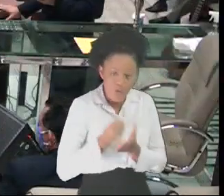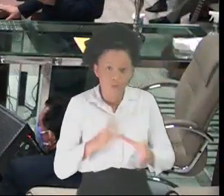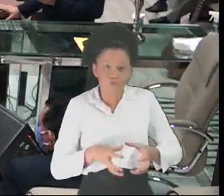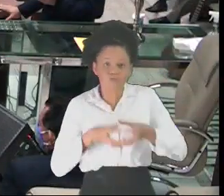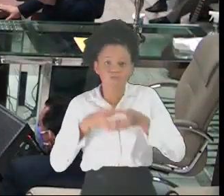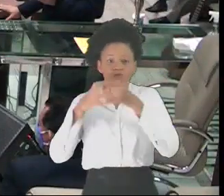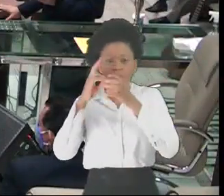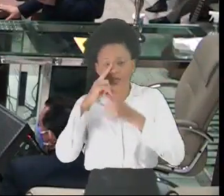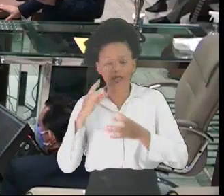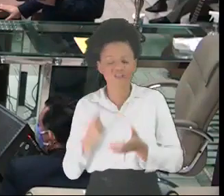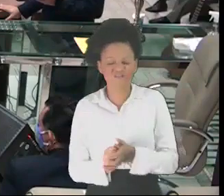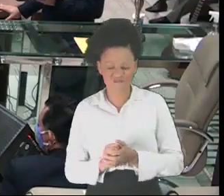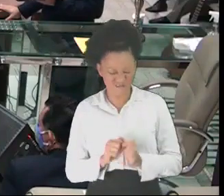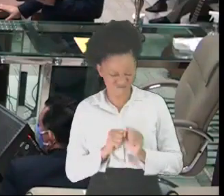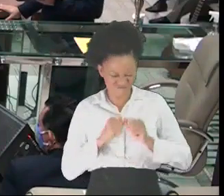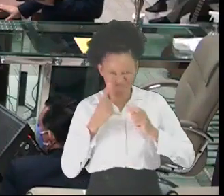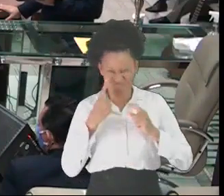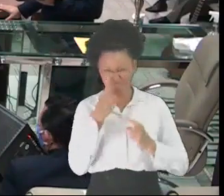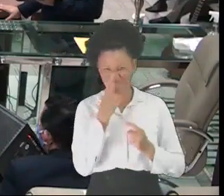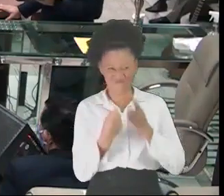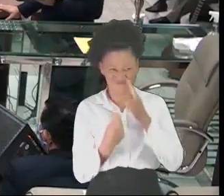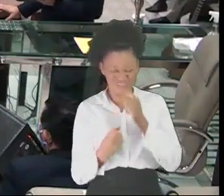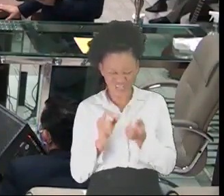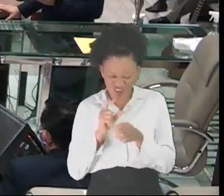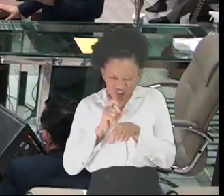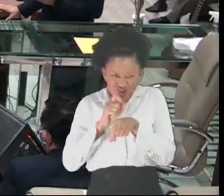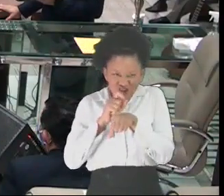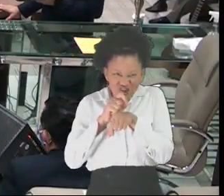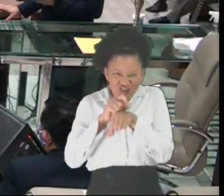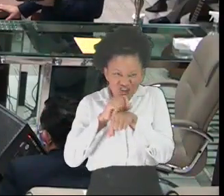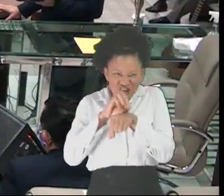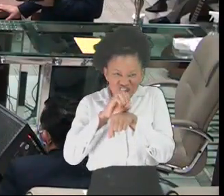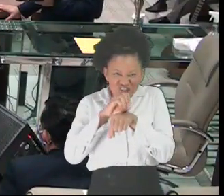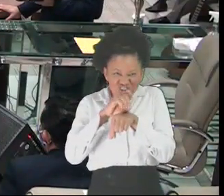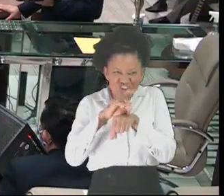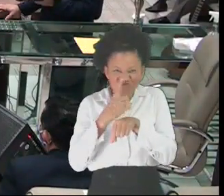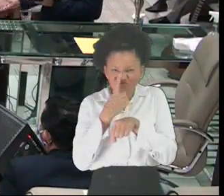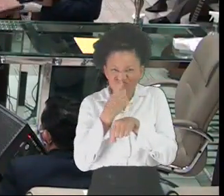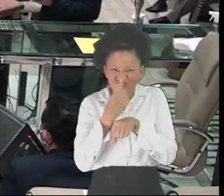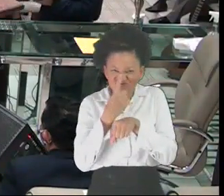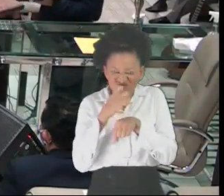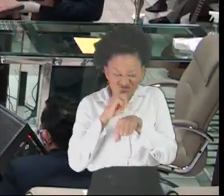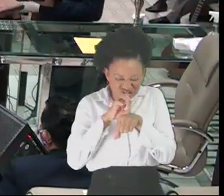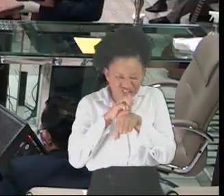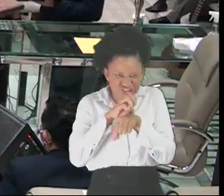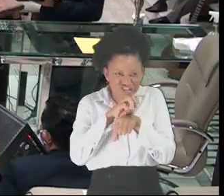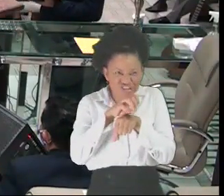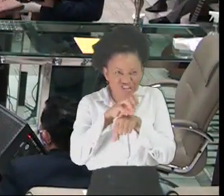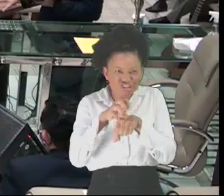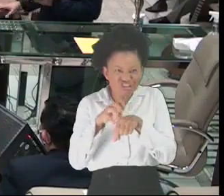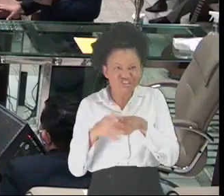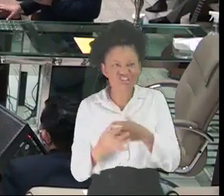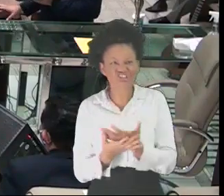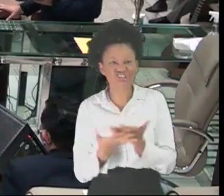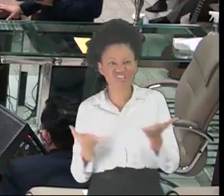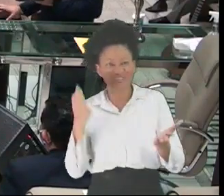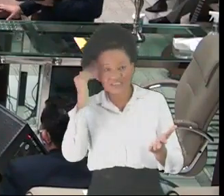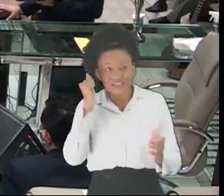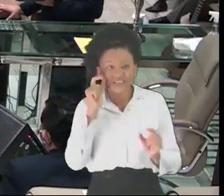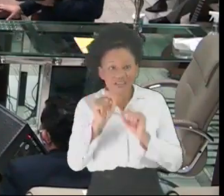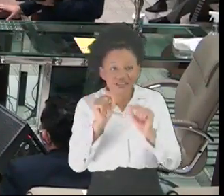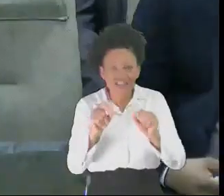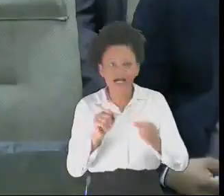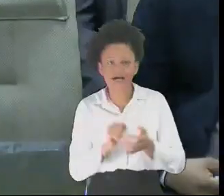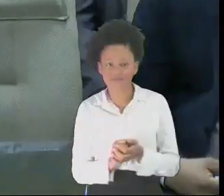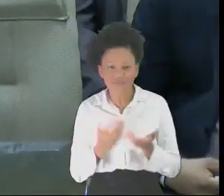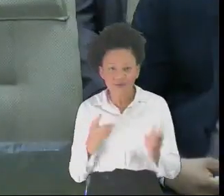O tapuru. Quem sabe o que é tapuru? Levanta a mão quem sabe o que é tapuru. Ah, do tapuru vocês